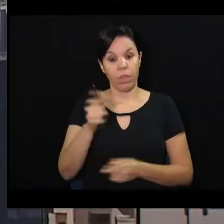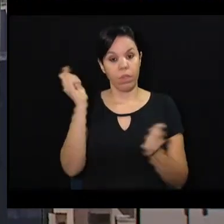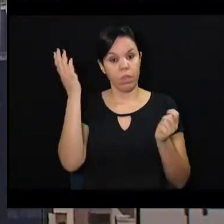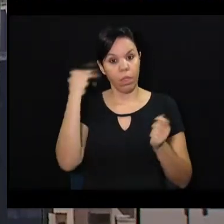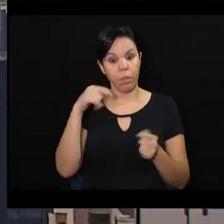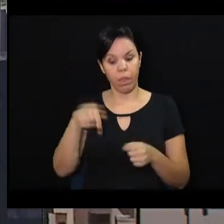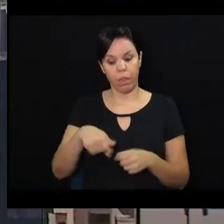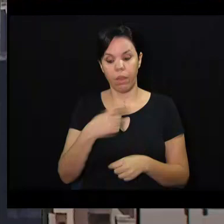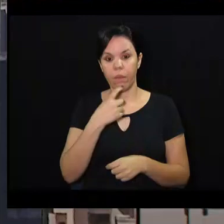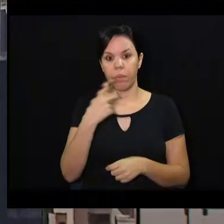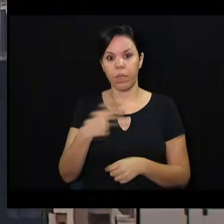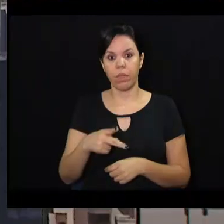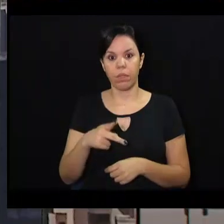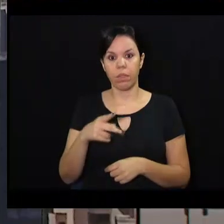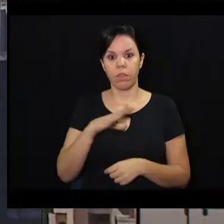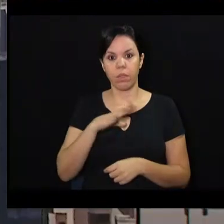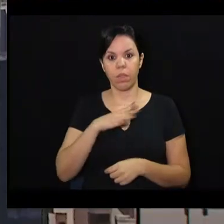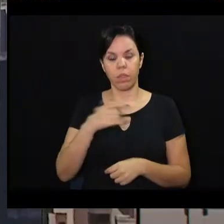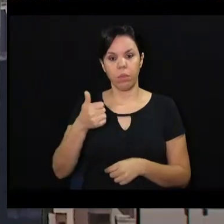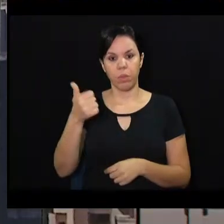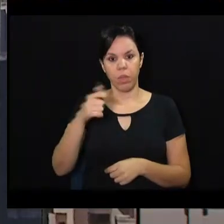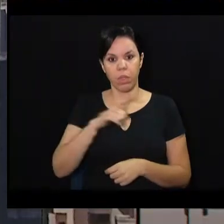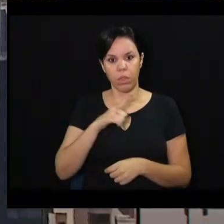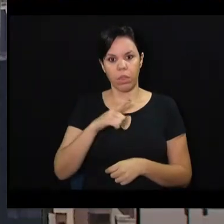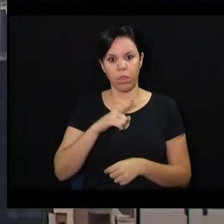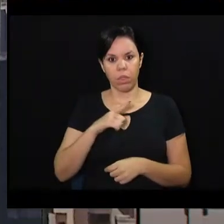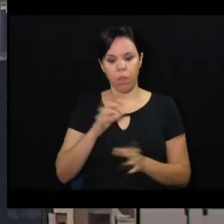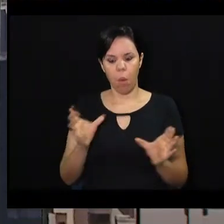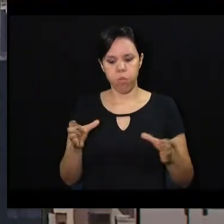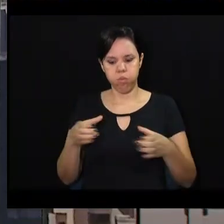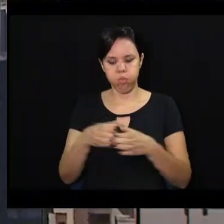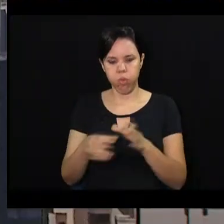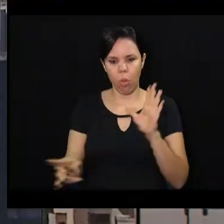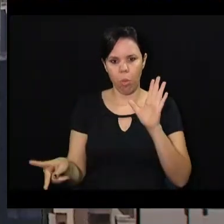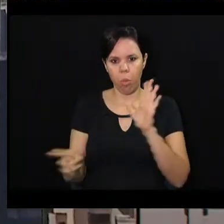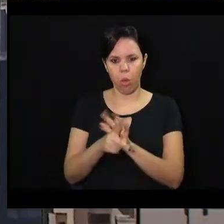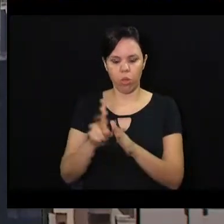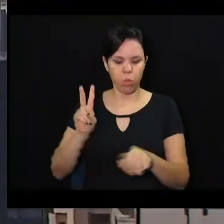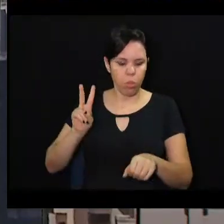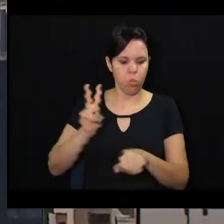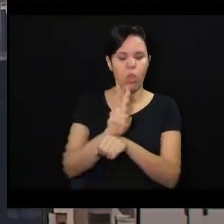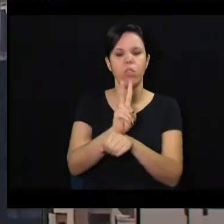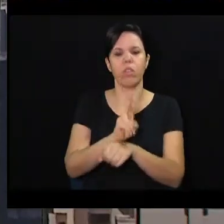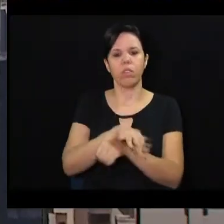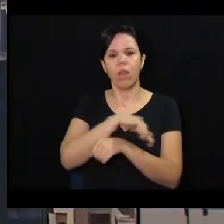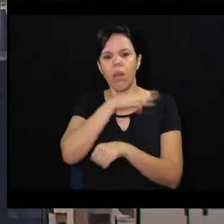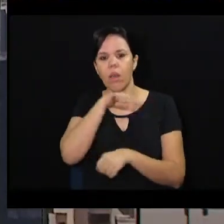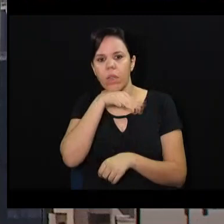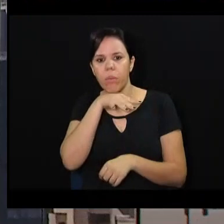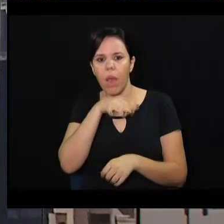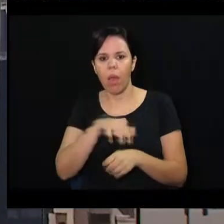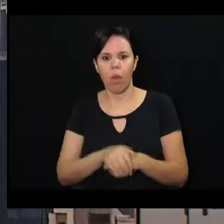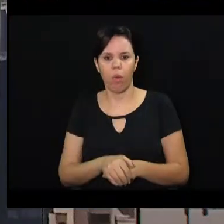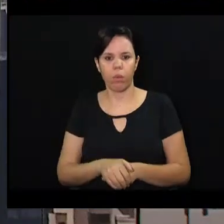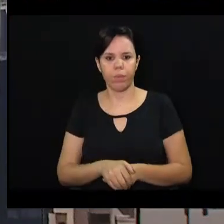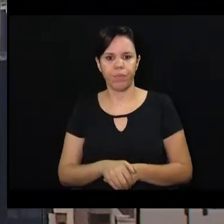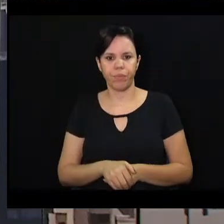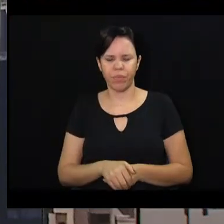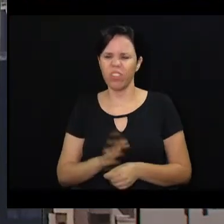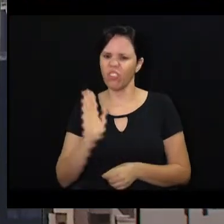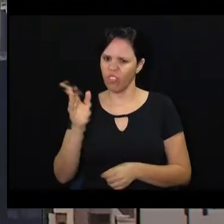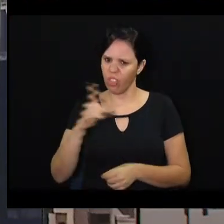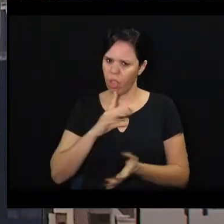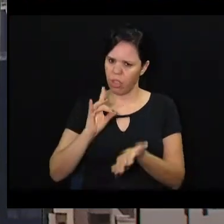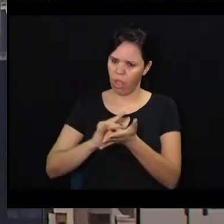que Campinas é uma das primeiras cidades a ter um Conselho Municipal de Proteção aos Animais? O conselho existe já faz